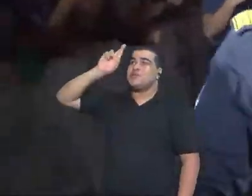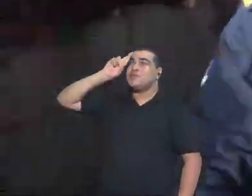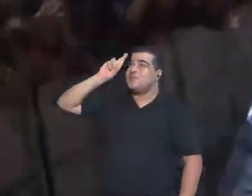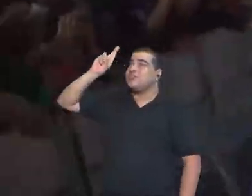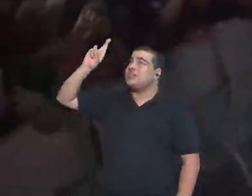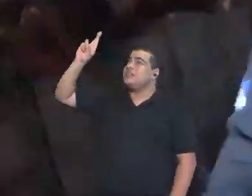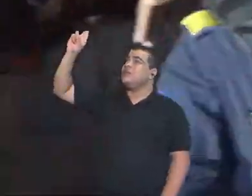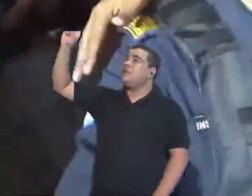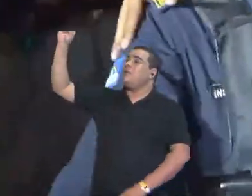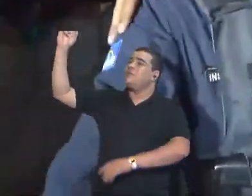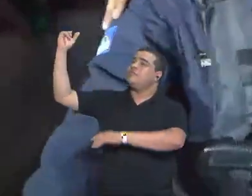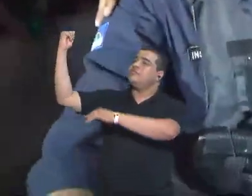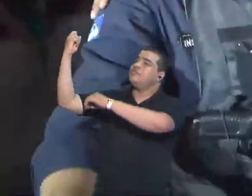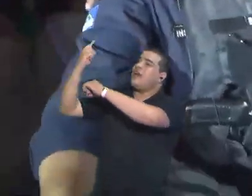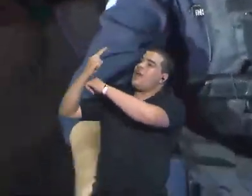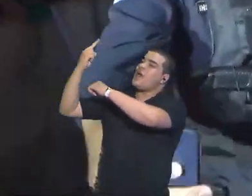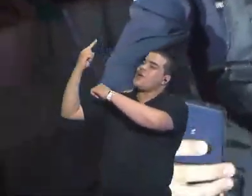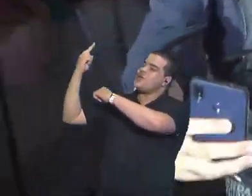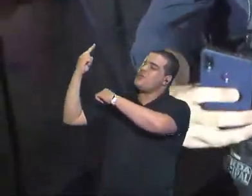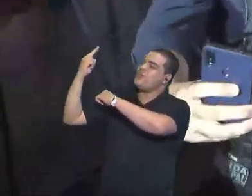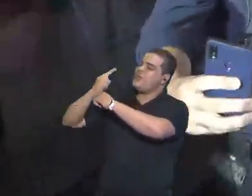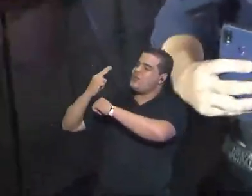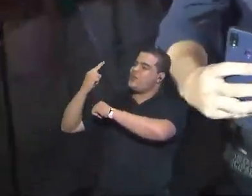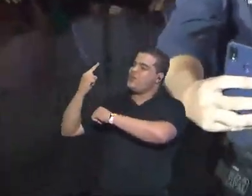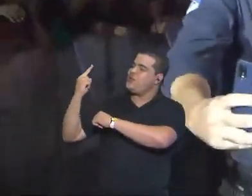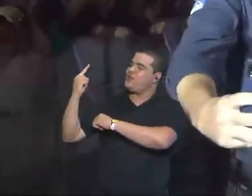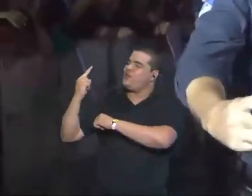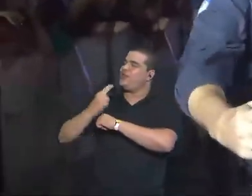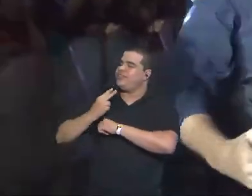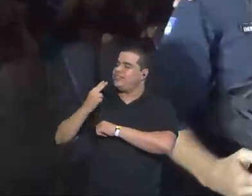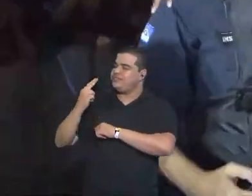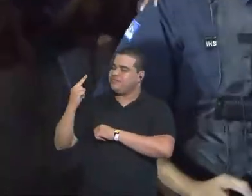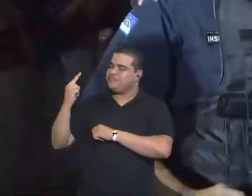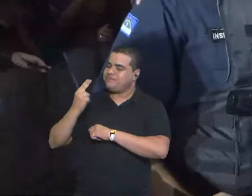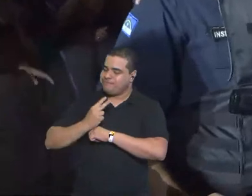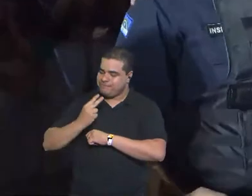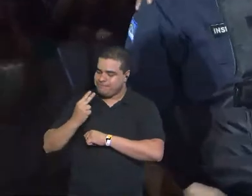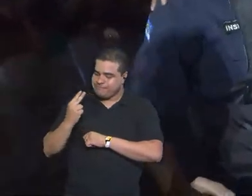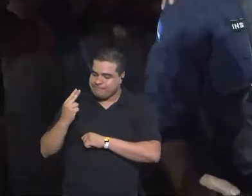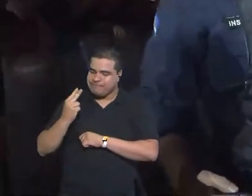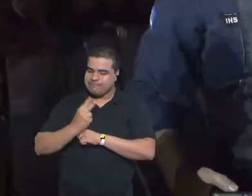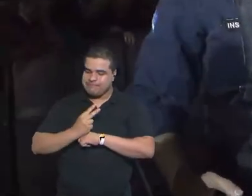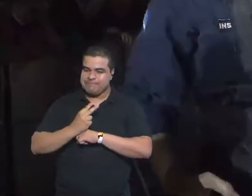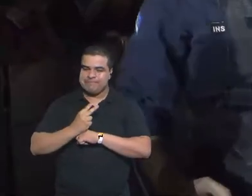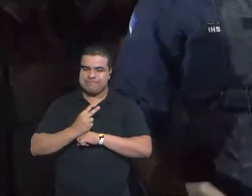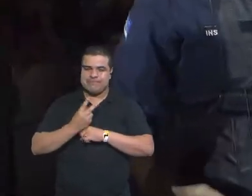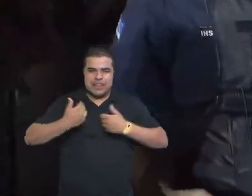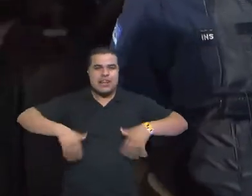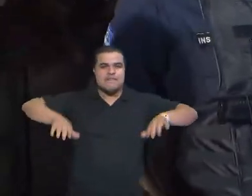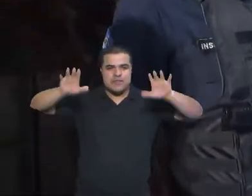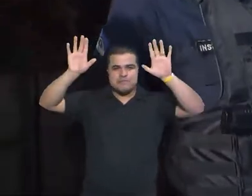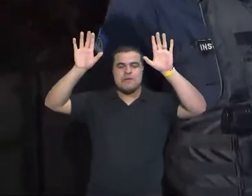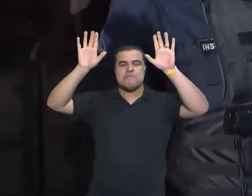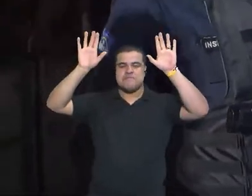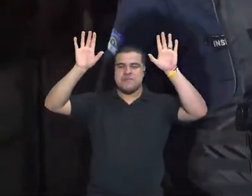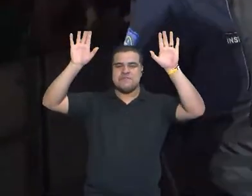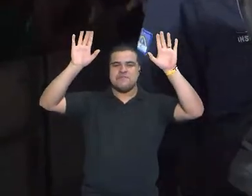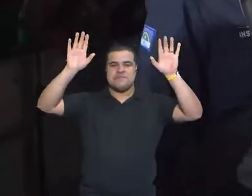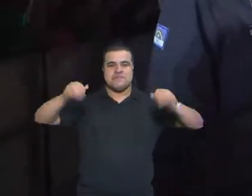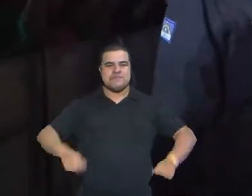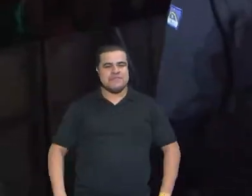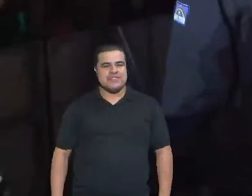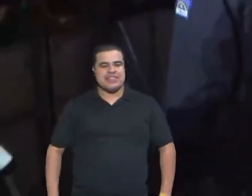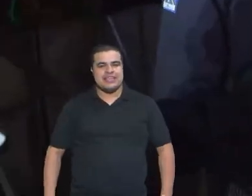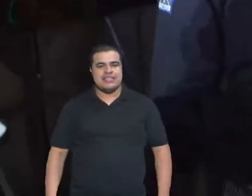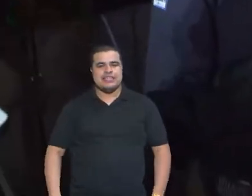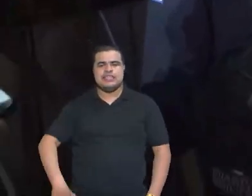fim o senhor está cuidando de mim levanta a mão para o Céu Toda a igreja vai